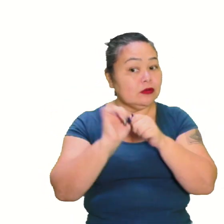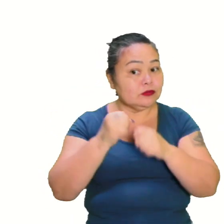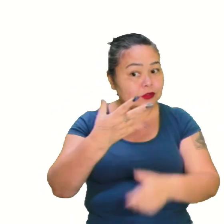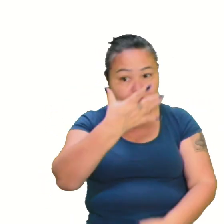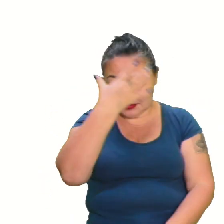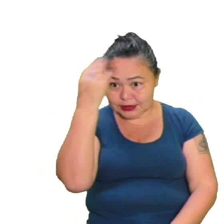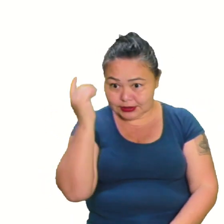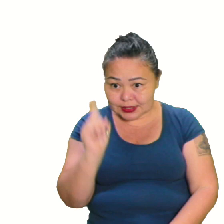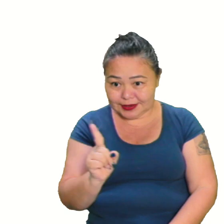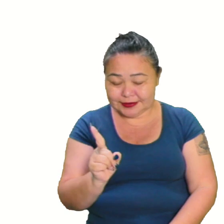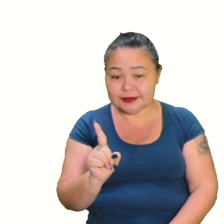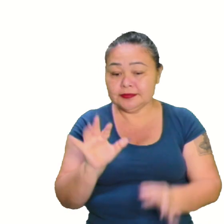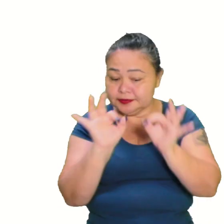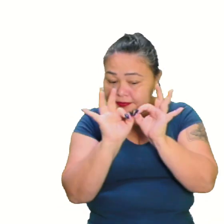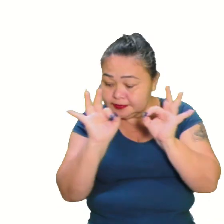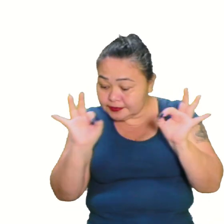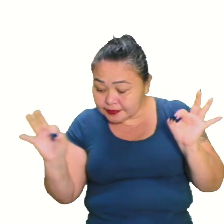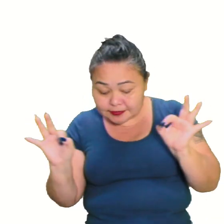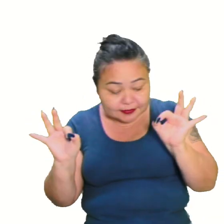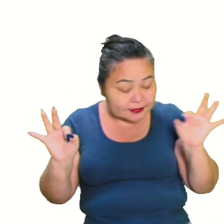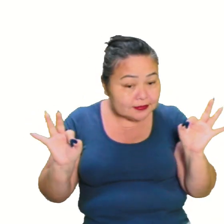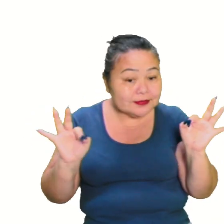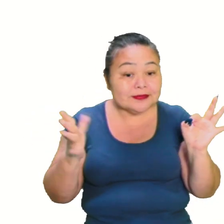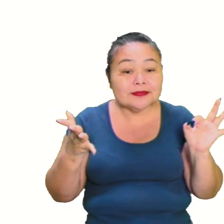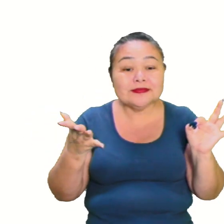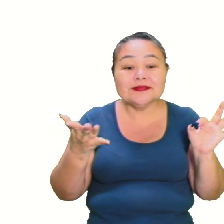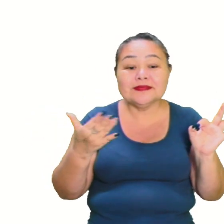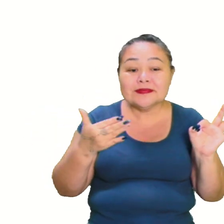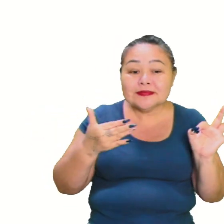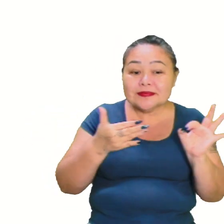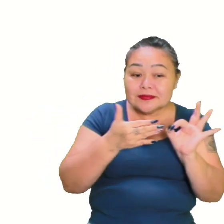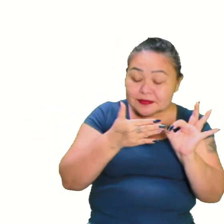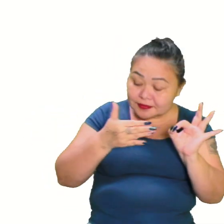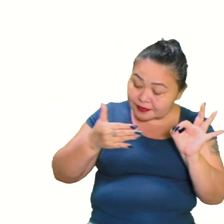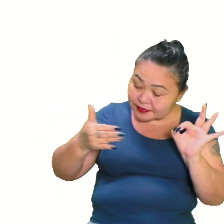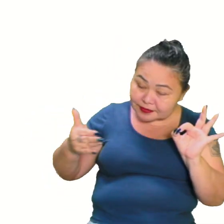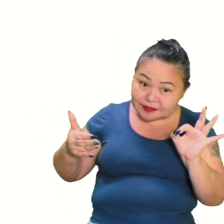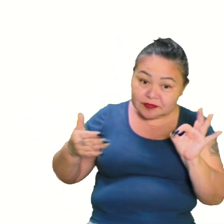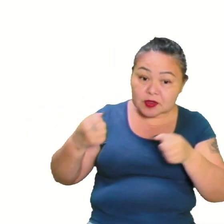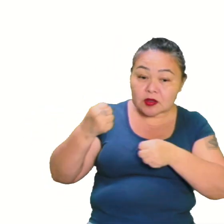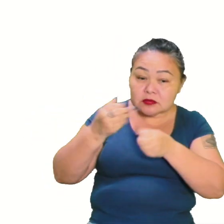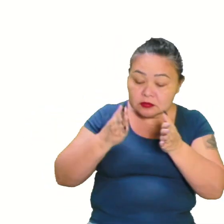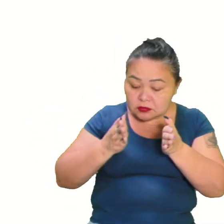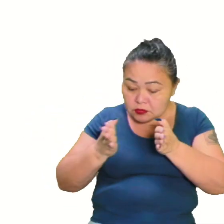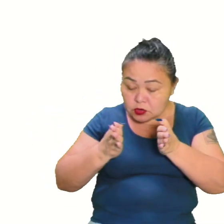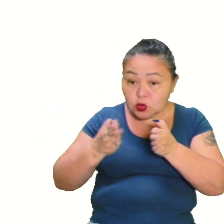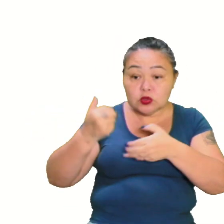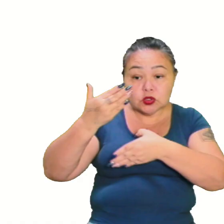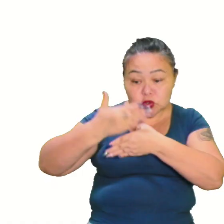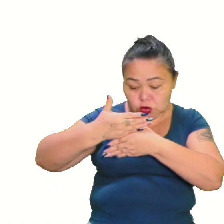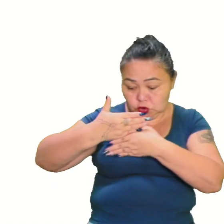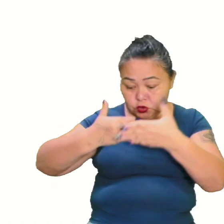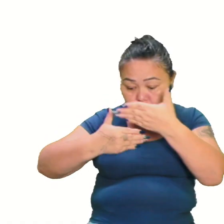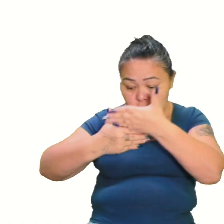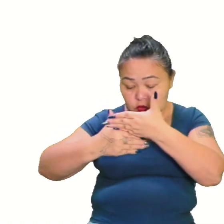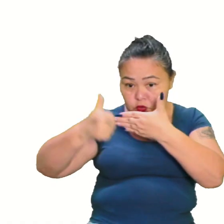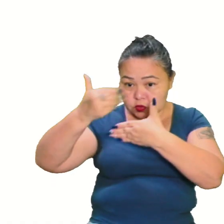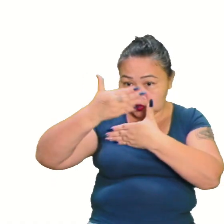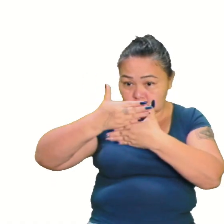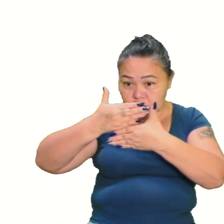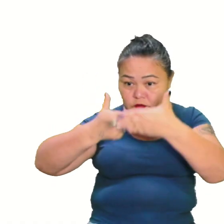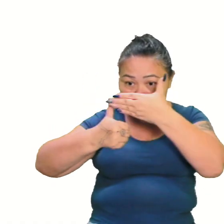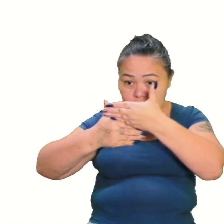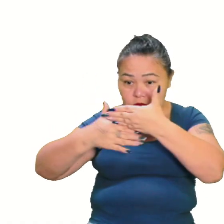dar problema. A medição certinha, qual que é o comprimento do tijolo ali, a largura. Eu tenho que fazer de forma que